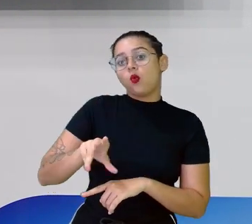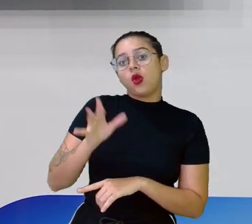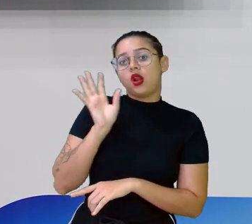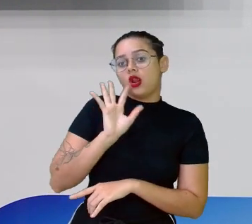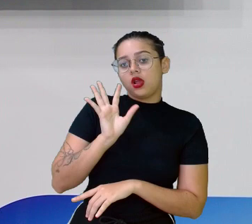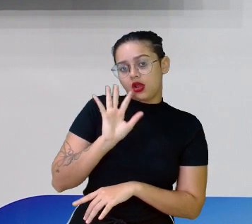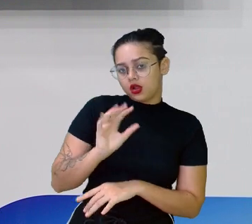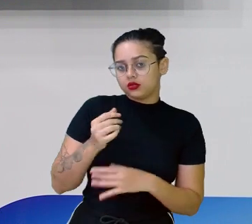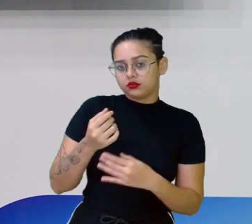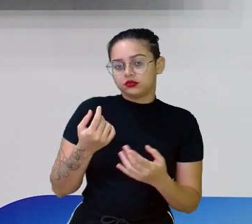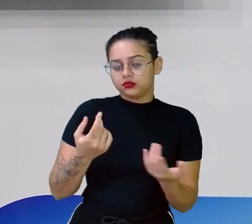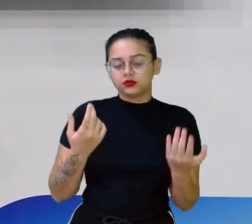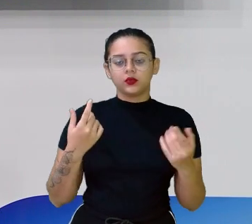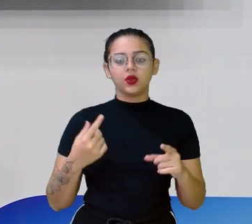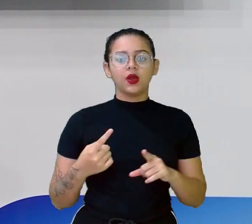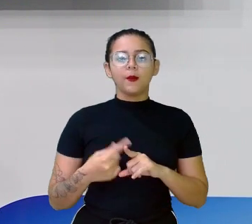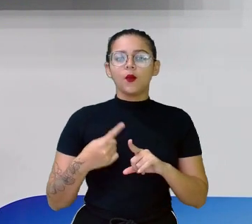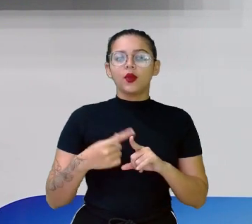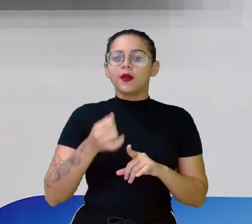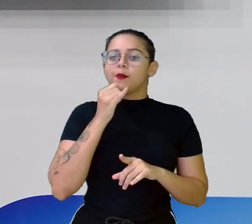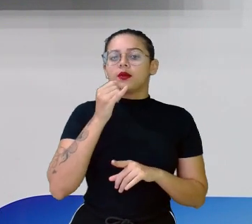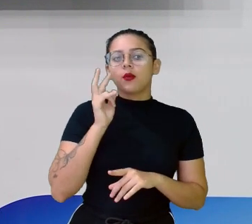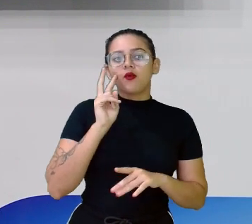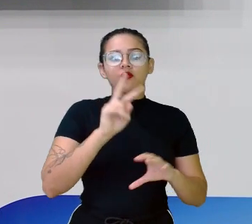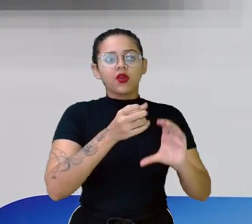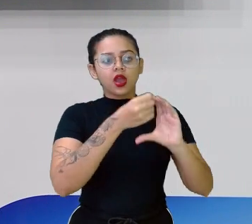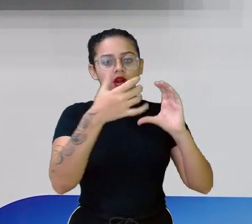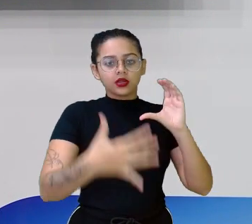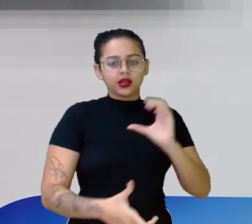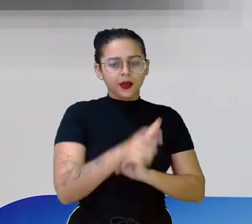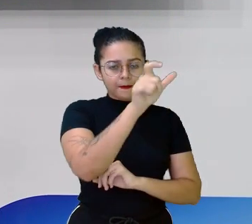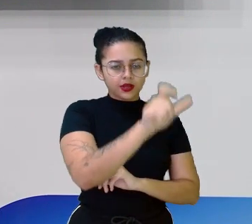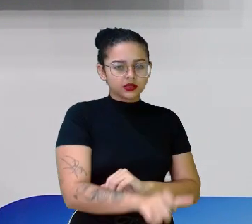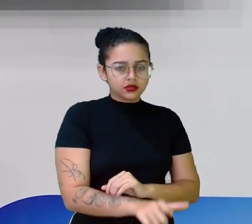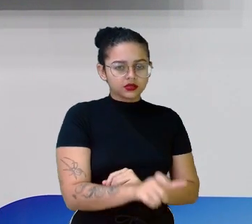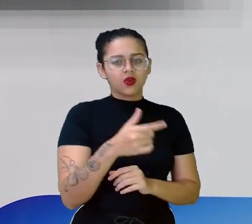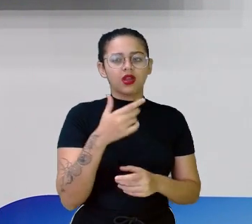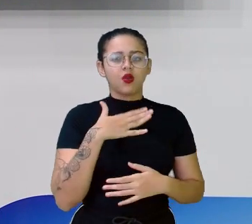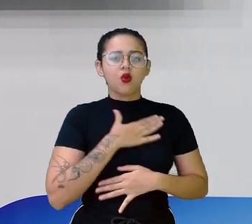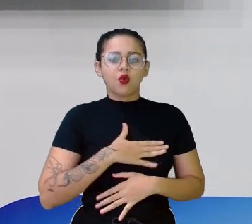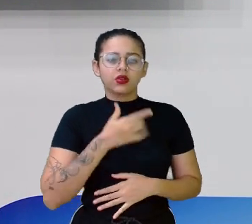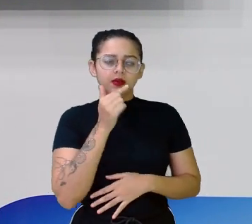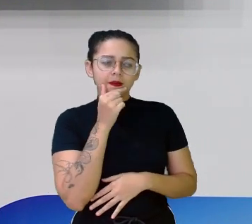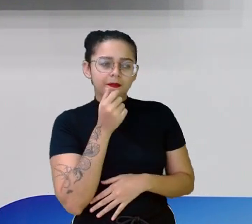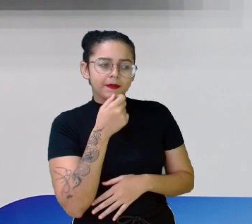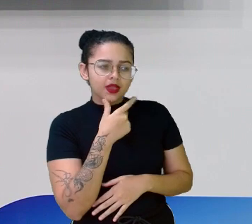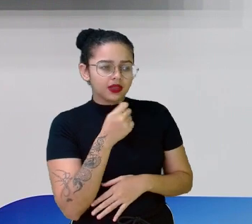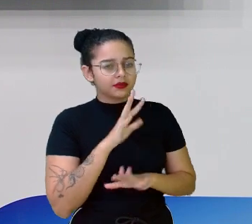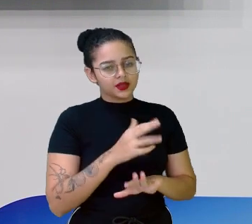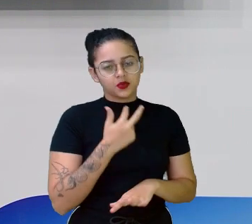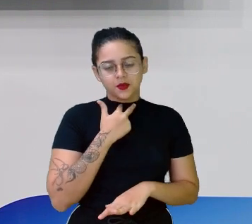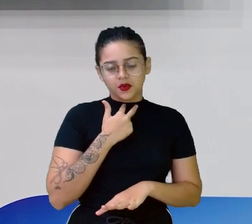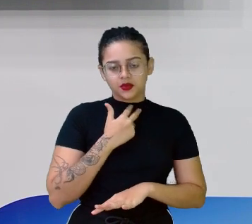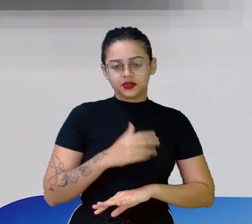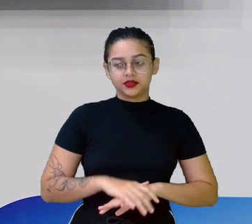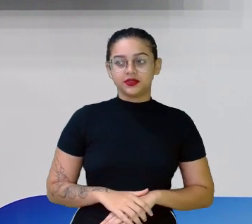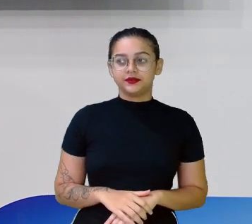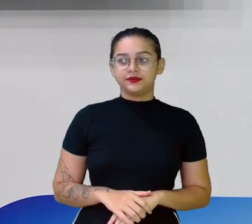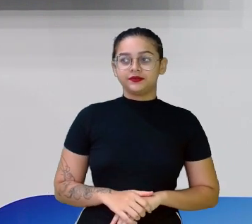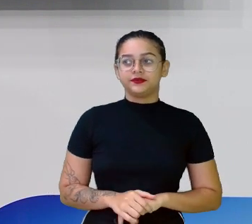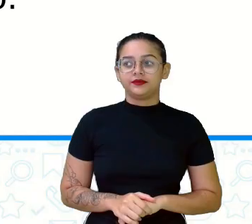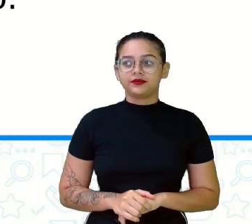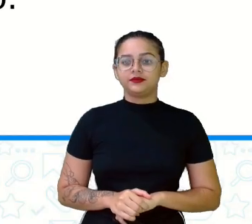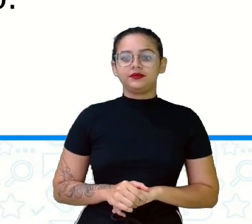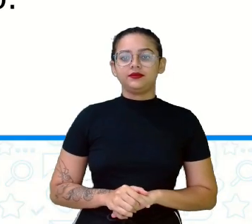alguém por algum motivo, alguma característica. Então, não é bacana, mas no geral as piadas são bastante legais.